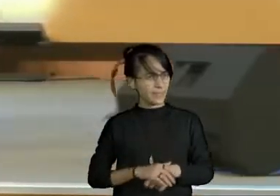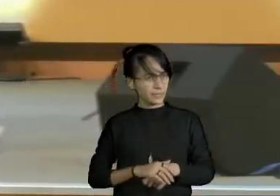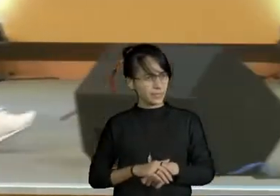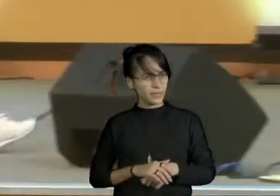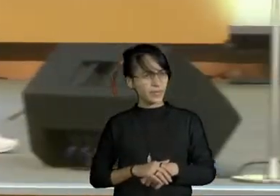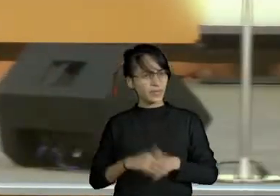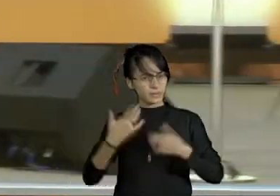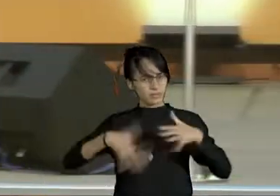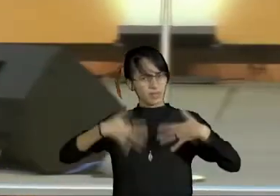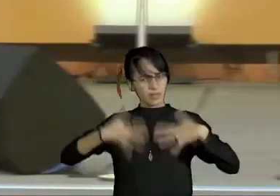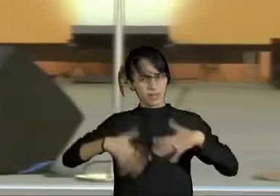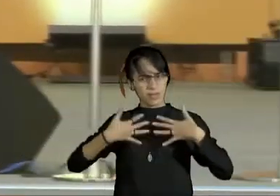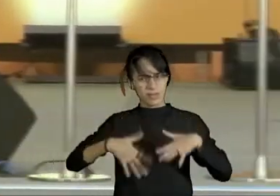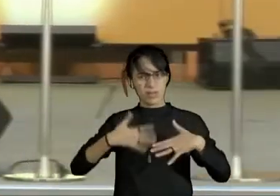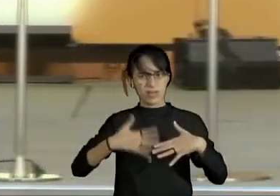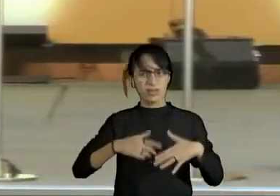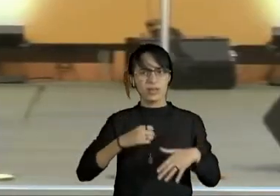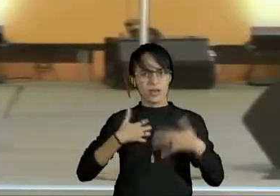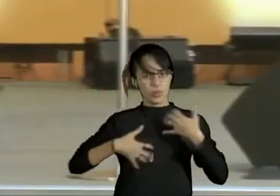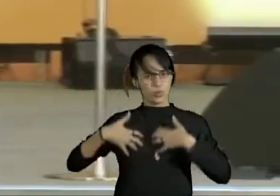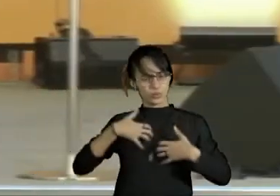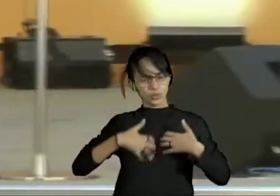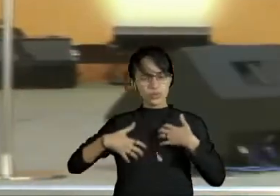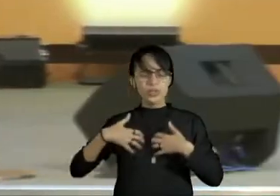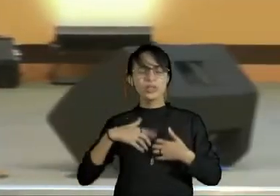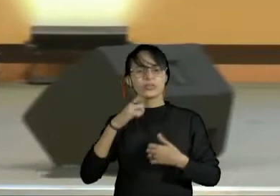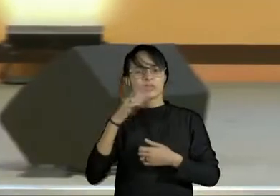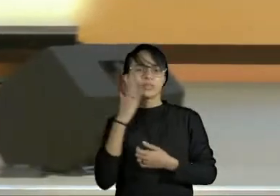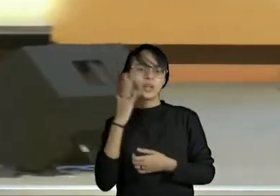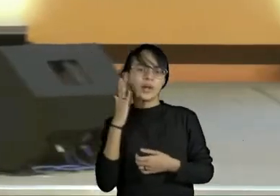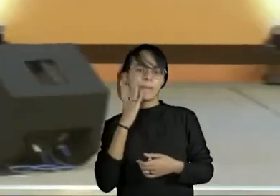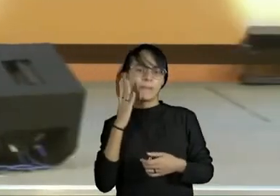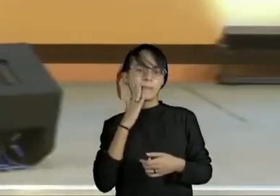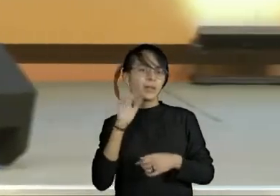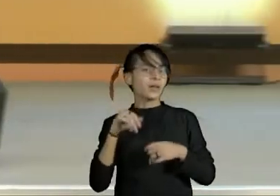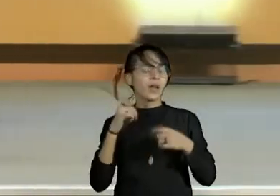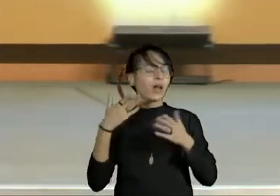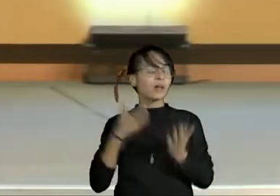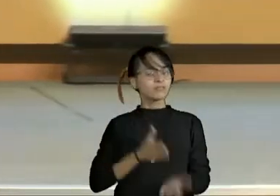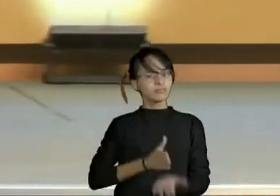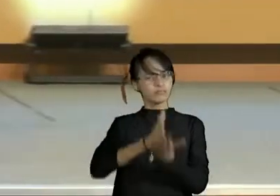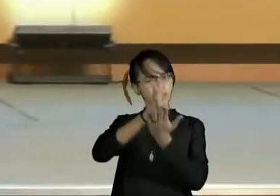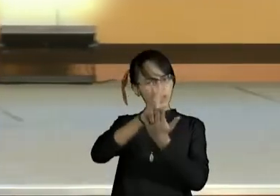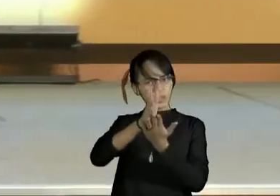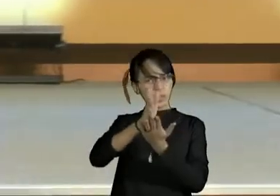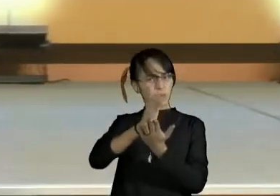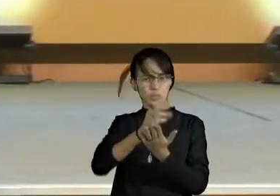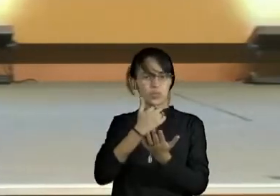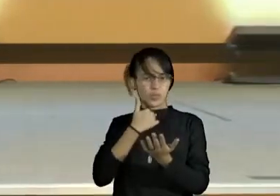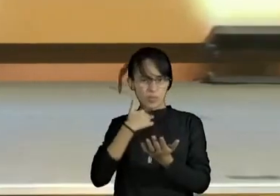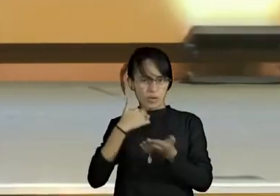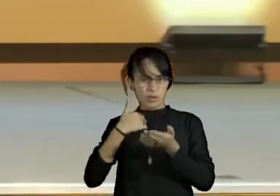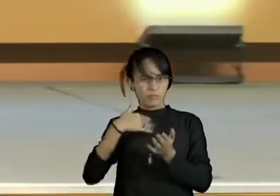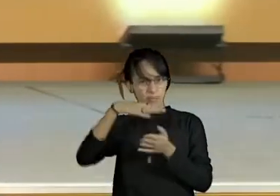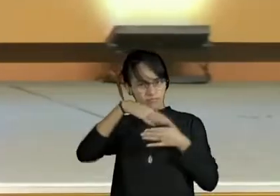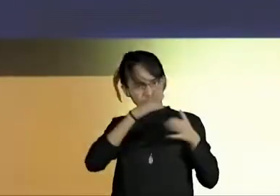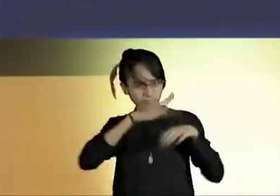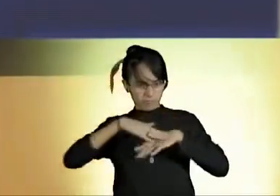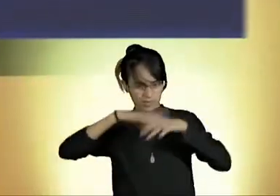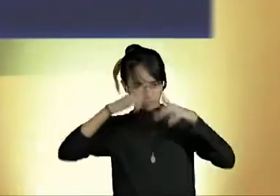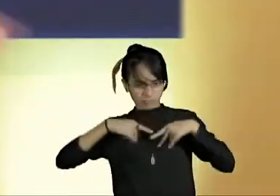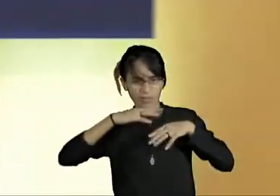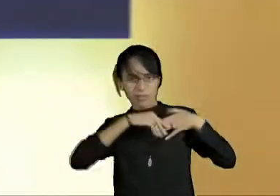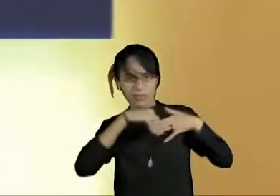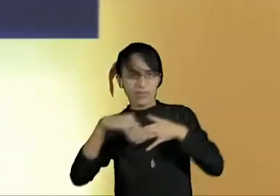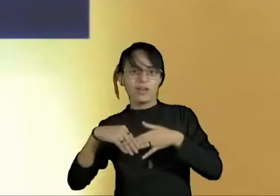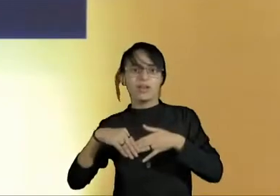de um momento em que você estiver angustiado, você saberá para onde ir, mesmo quando não puder guiar-se até lá. Ela diz